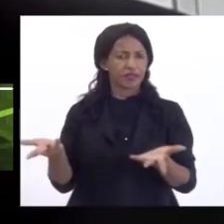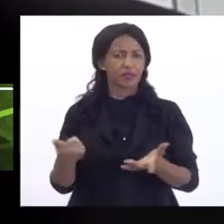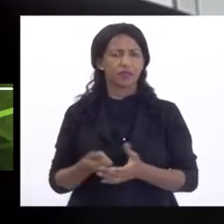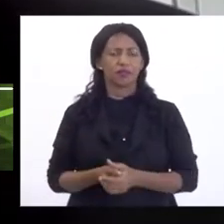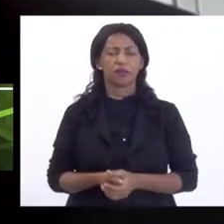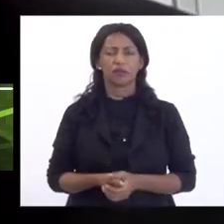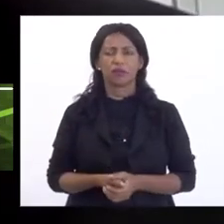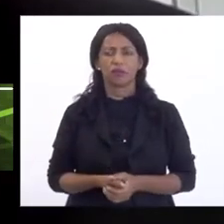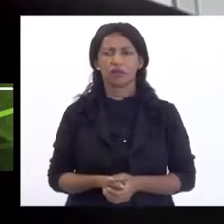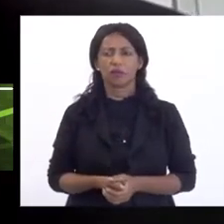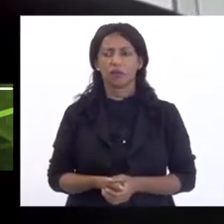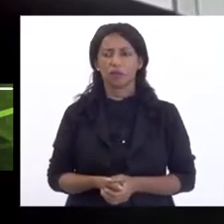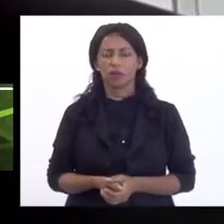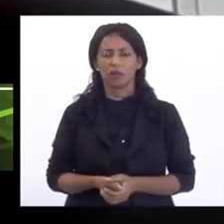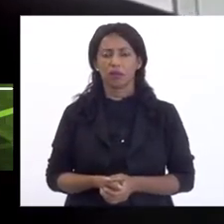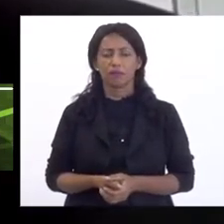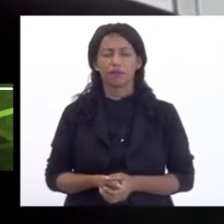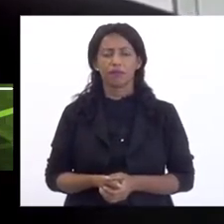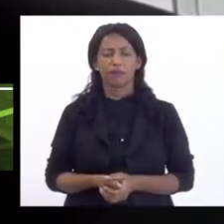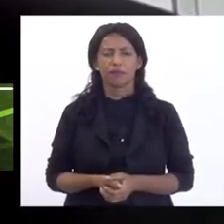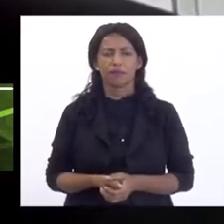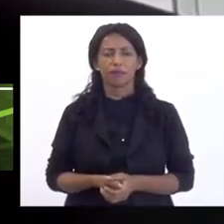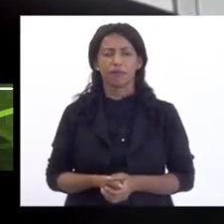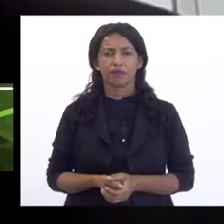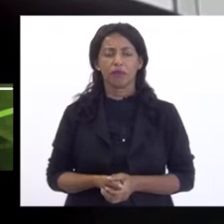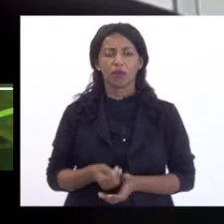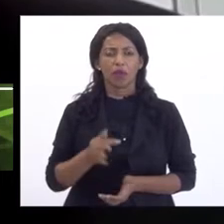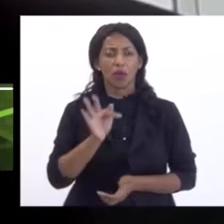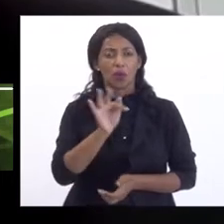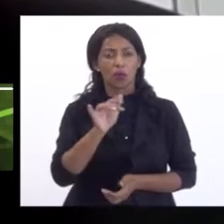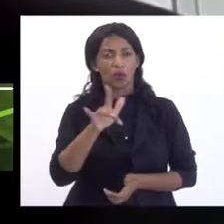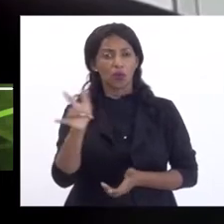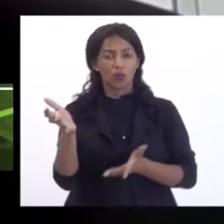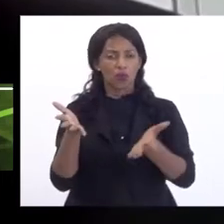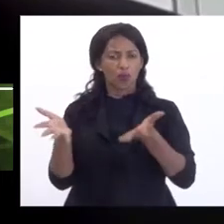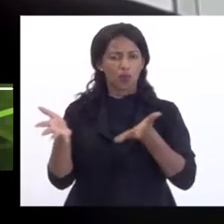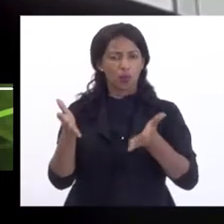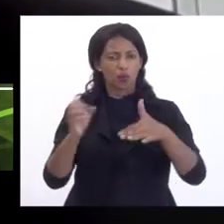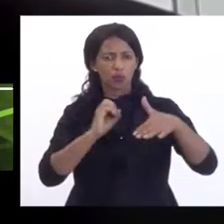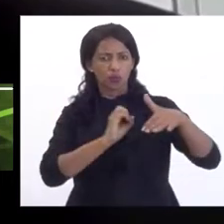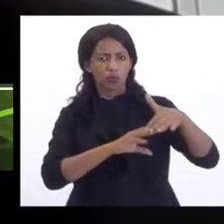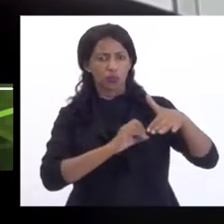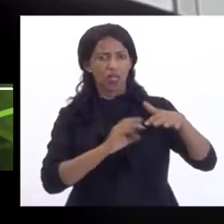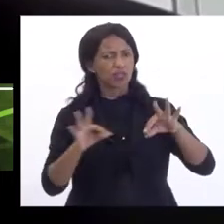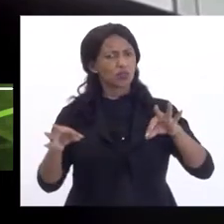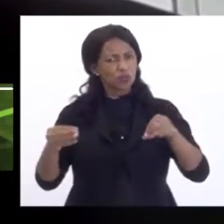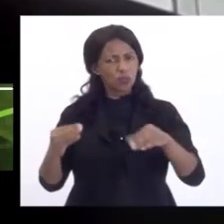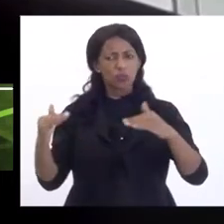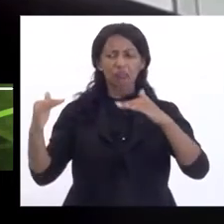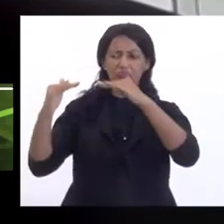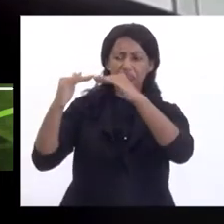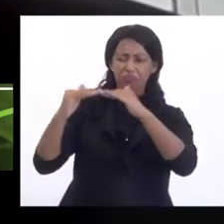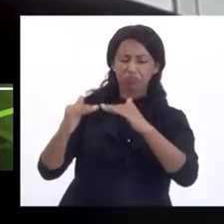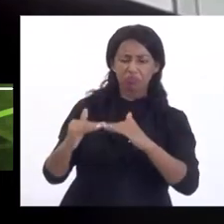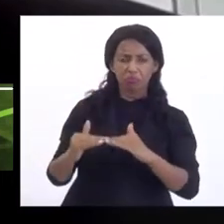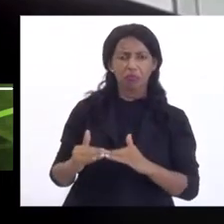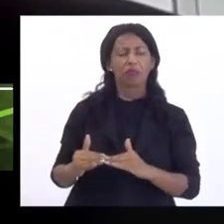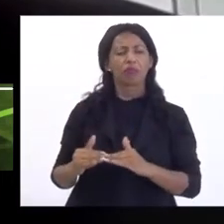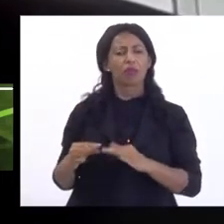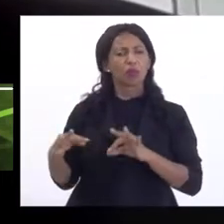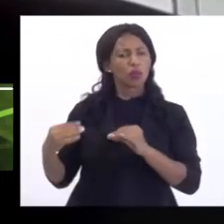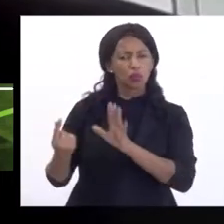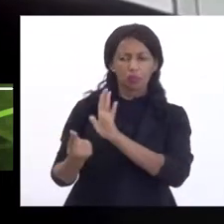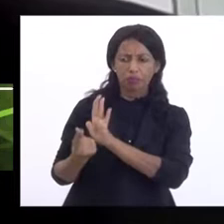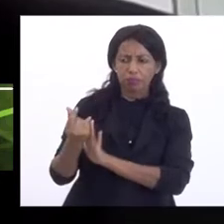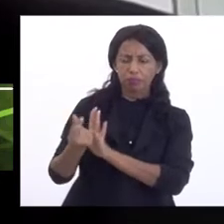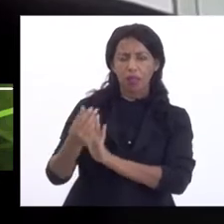e a DVP, fluxo de caixa, representam adequadamente, né, todos os pontos relevantes, as posições patrimoniais e